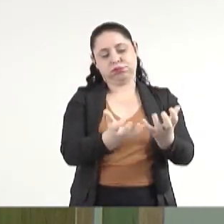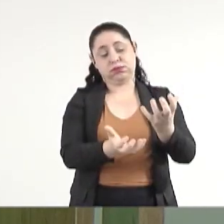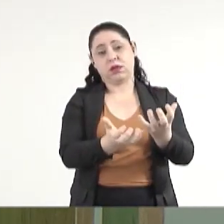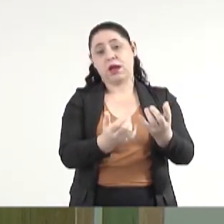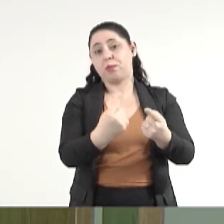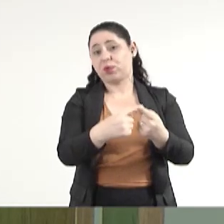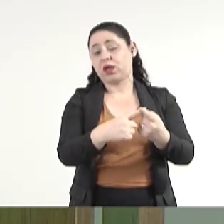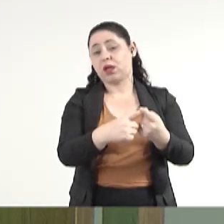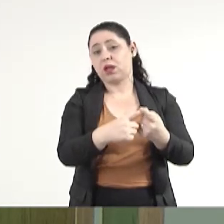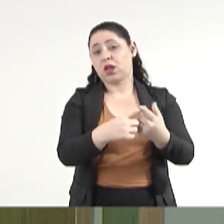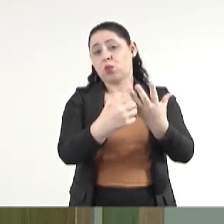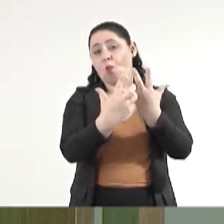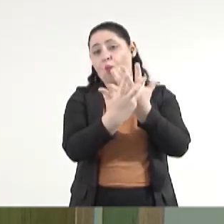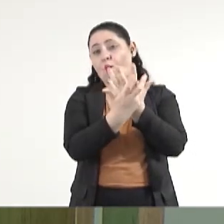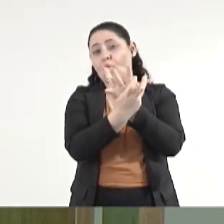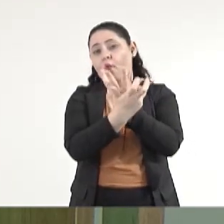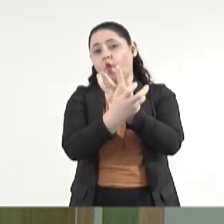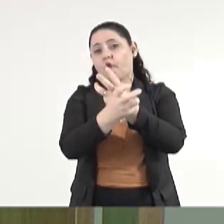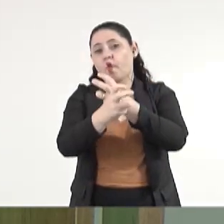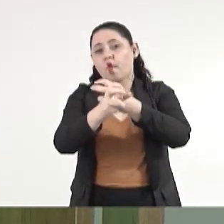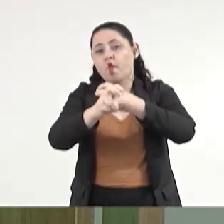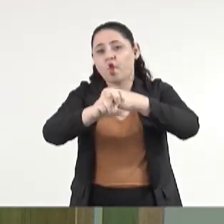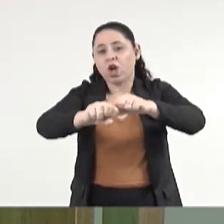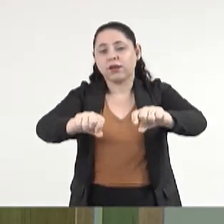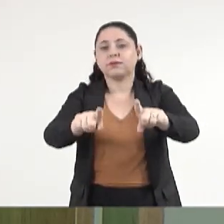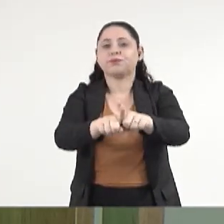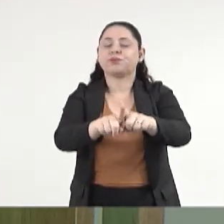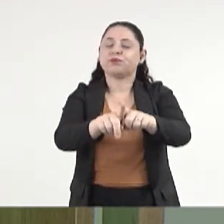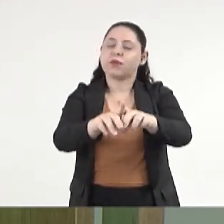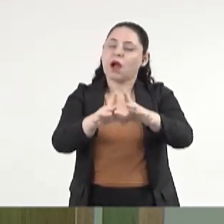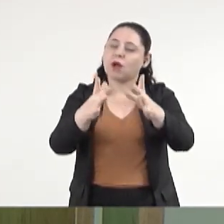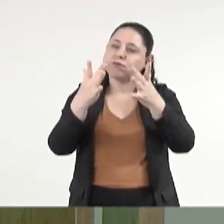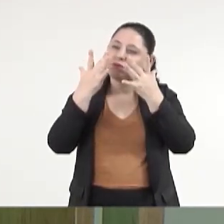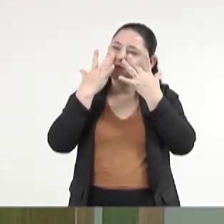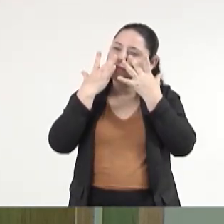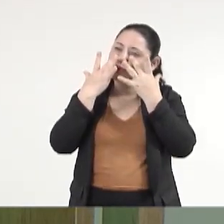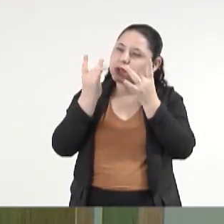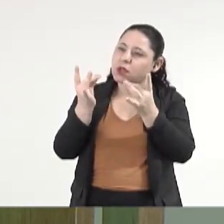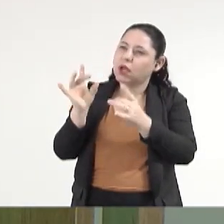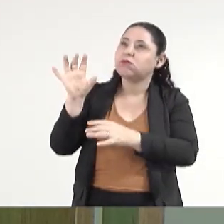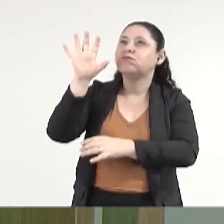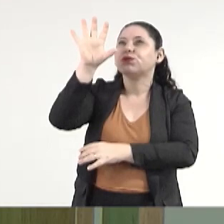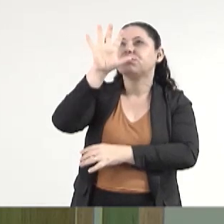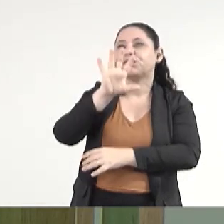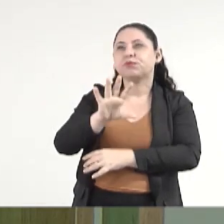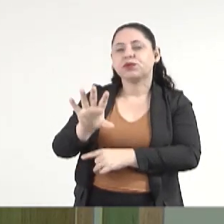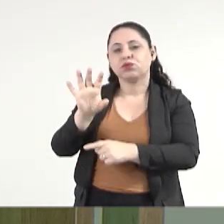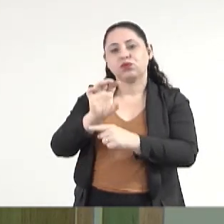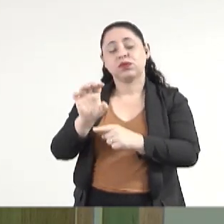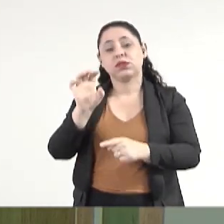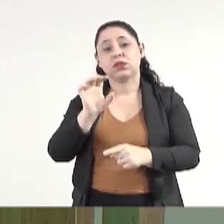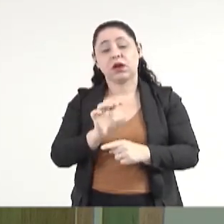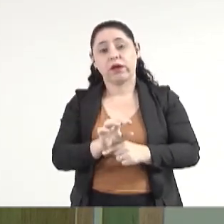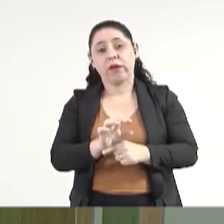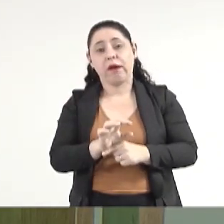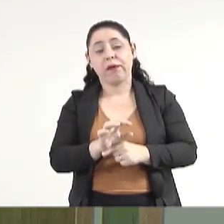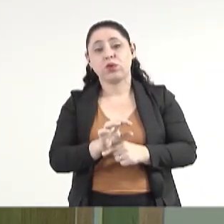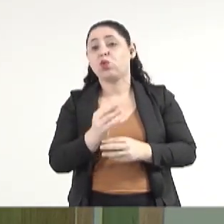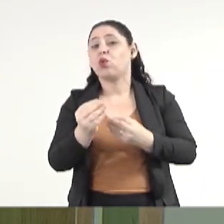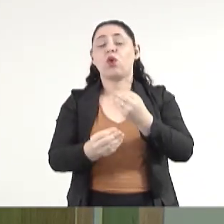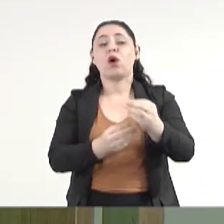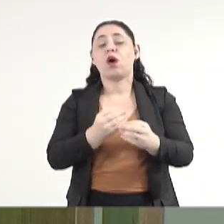consequência da seca. A seca também foi percebida em vários lugares do estado do Mato Grosso do Sul,